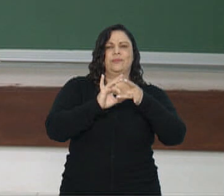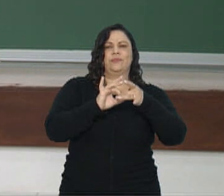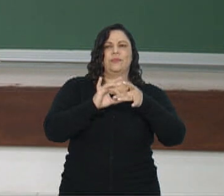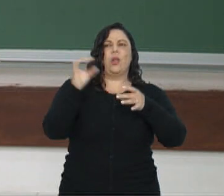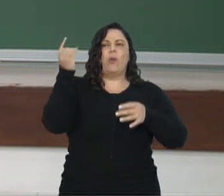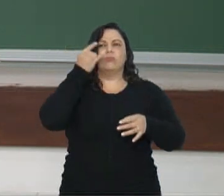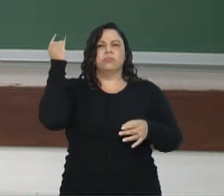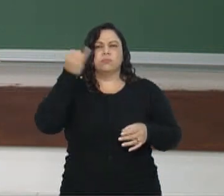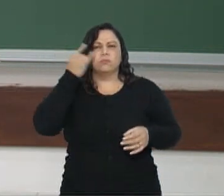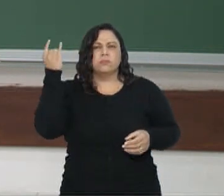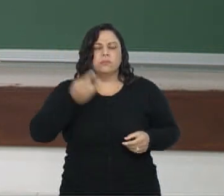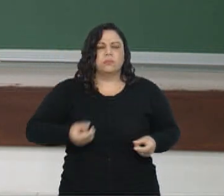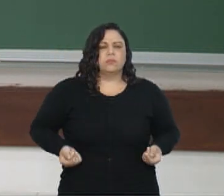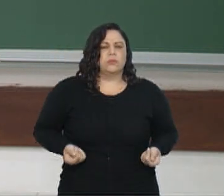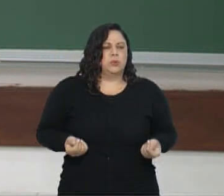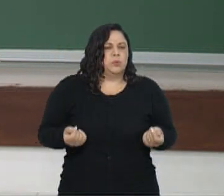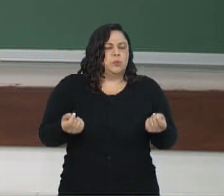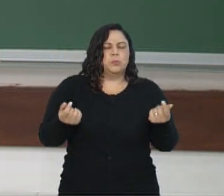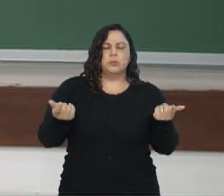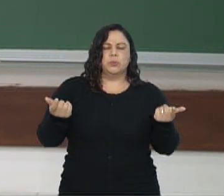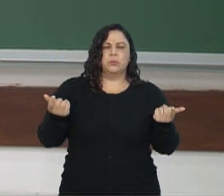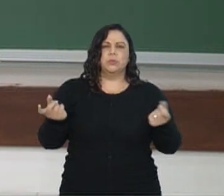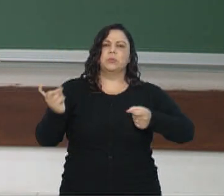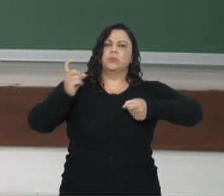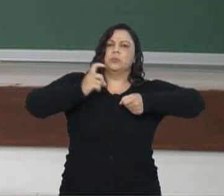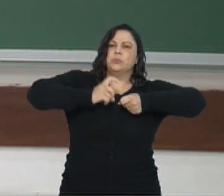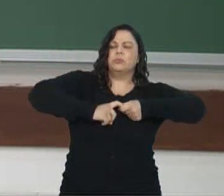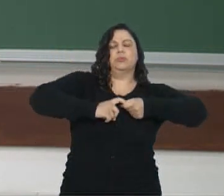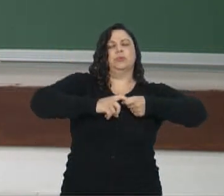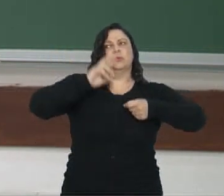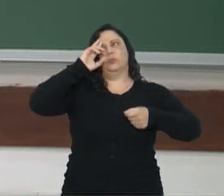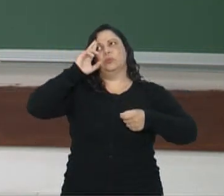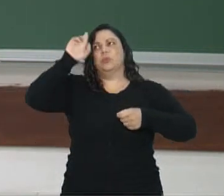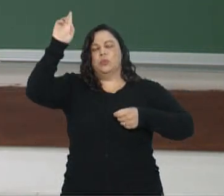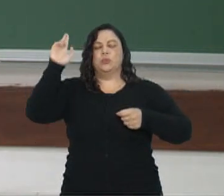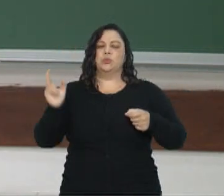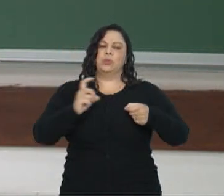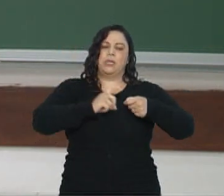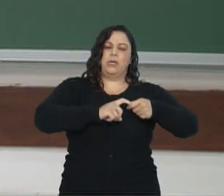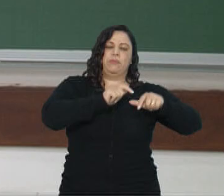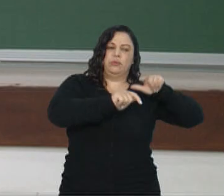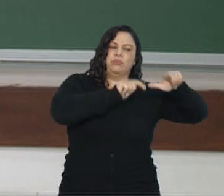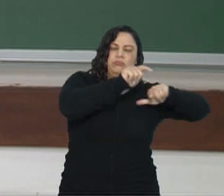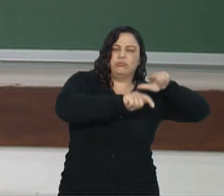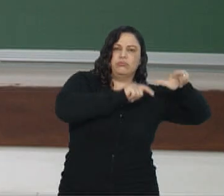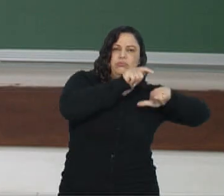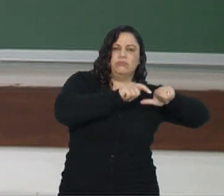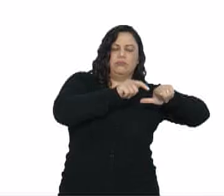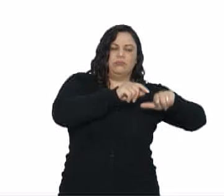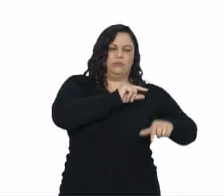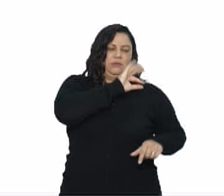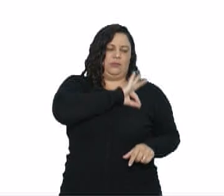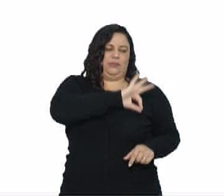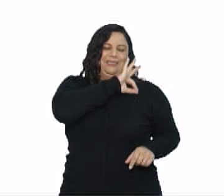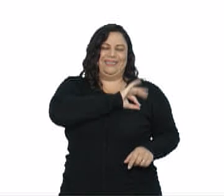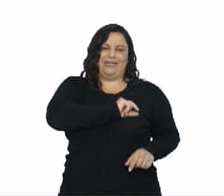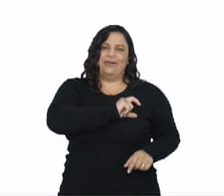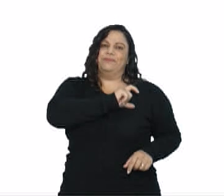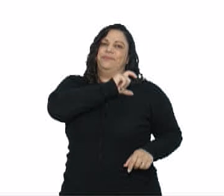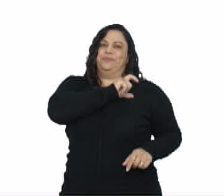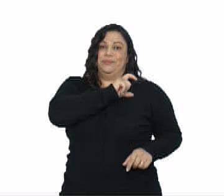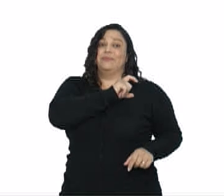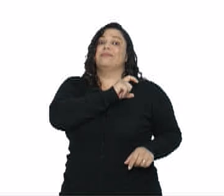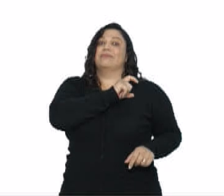com a comodidade, com o bem-estar para os seus trabalhadores. Por conta disso, ele vai aumentar salários, ele garante moradias, ele garante a educação